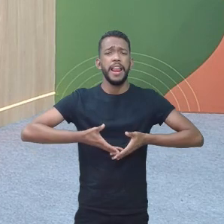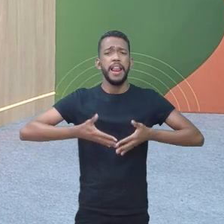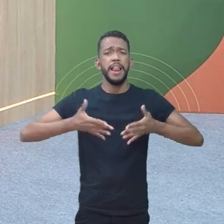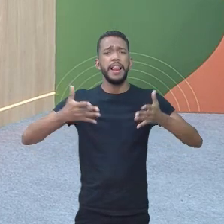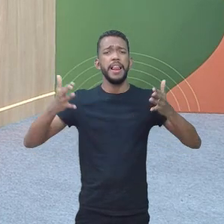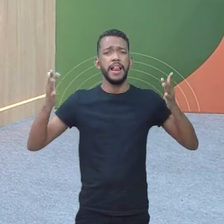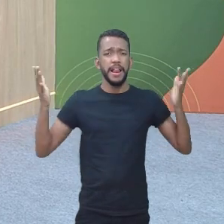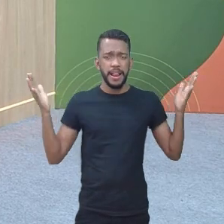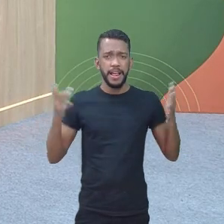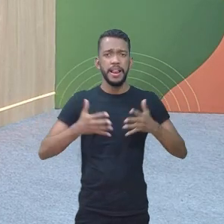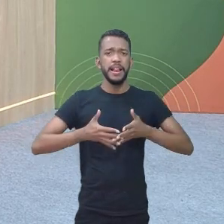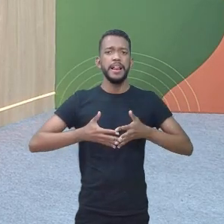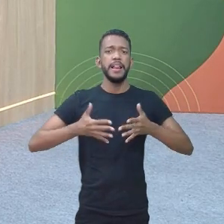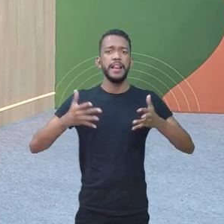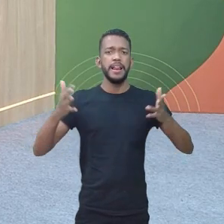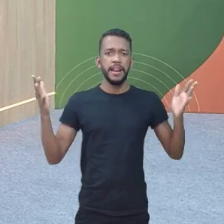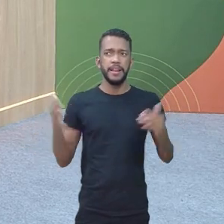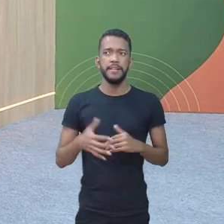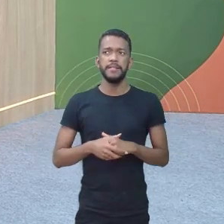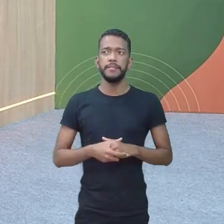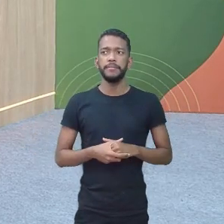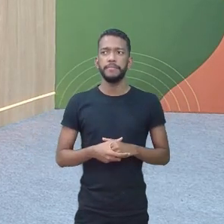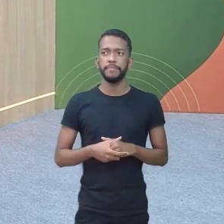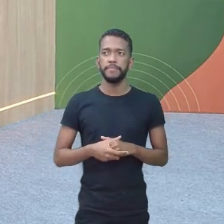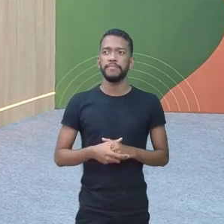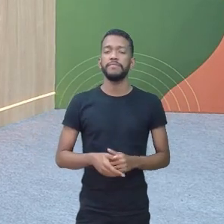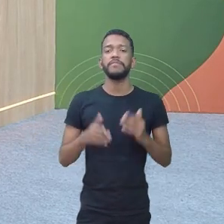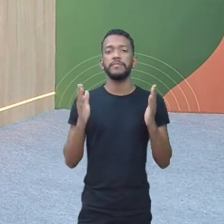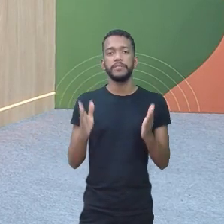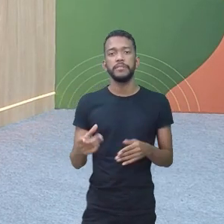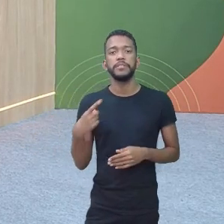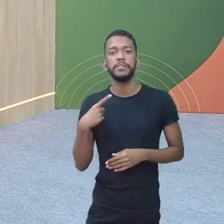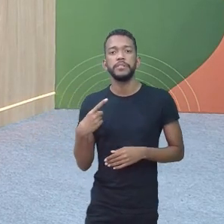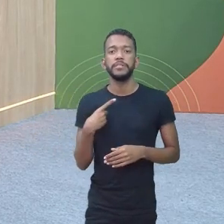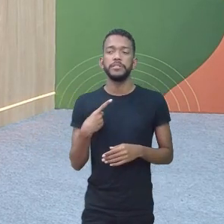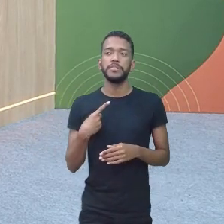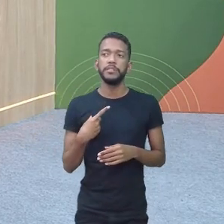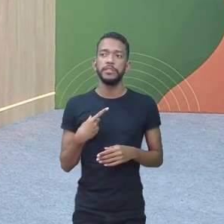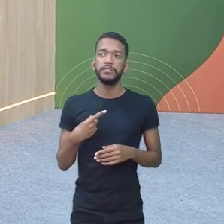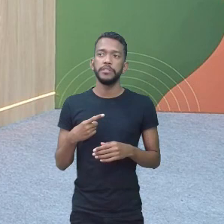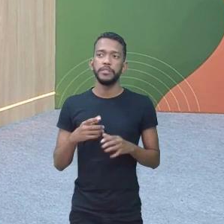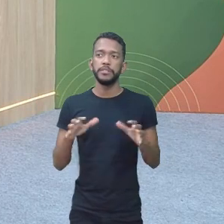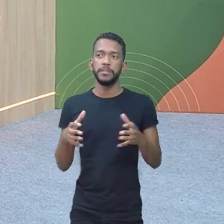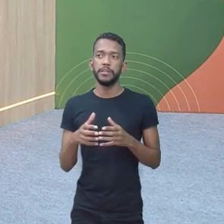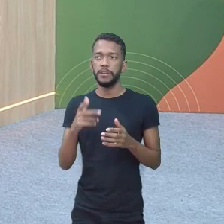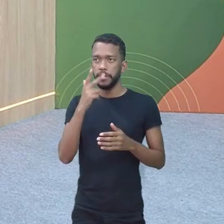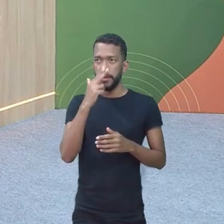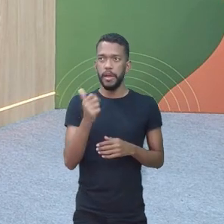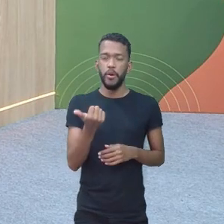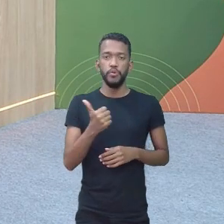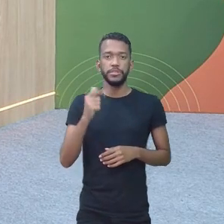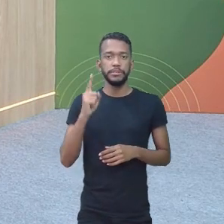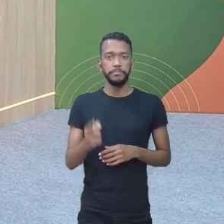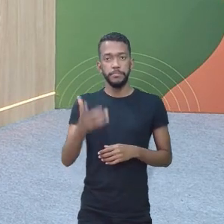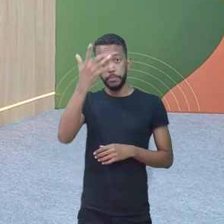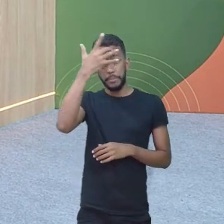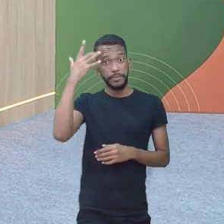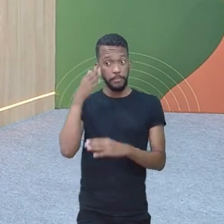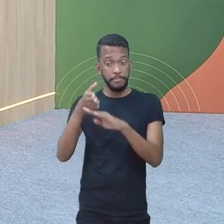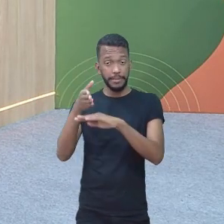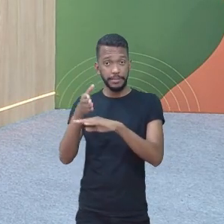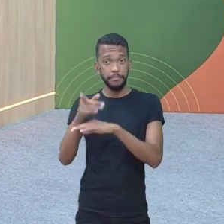de atletas, né? Nos Jogos Olímpicos de Tóquio, a gente tem para mais de 11 mil